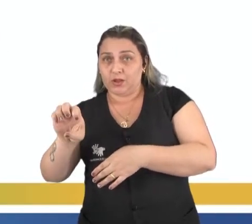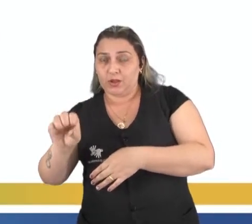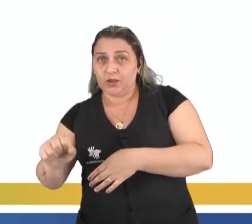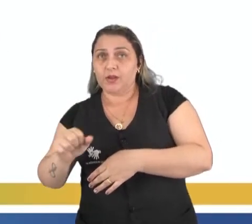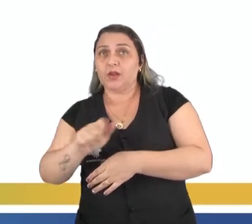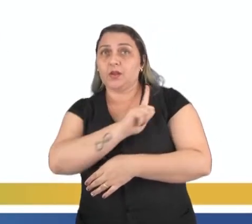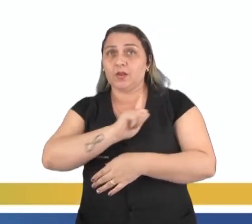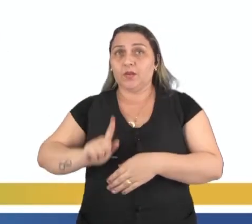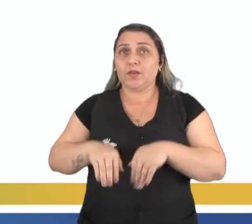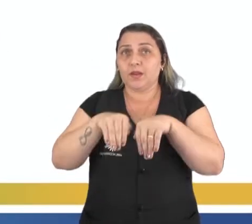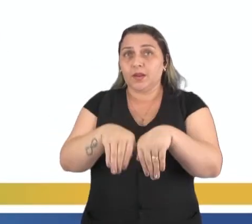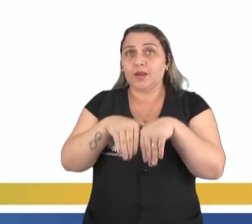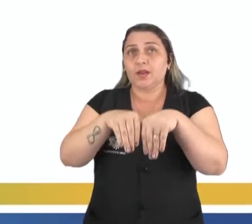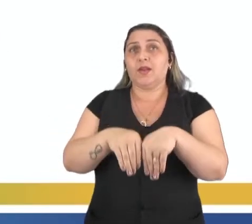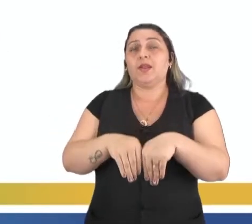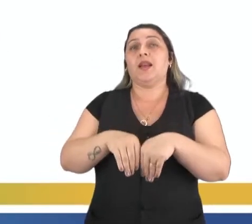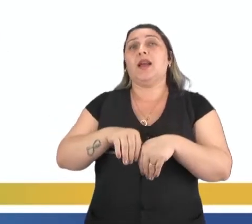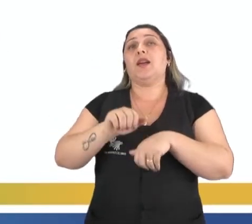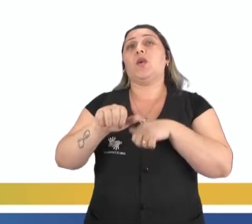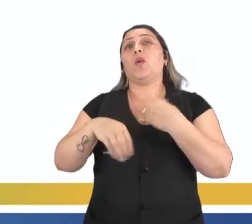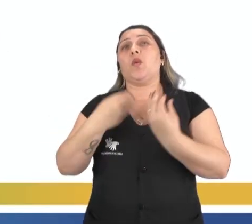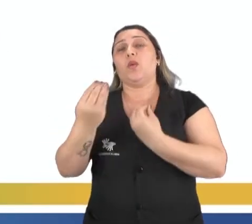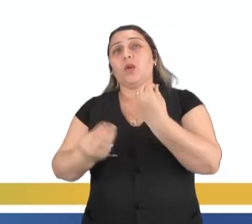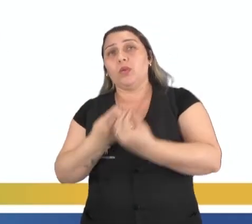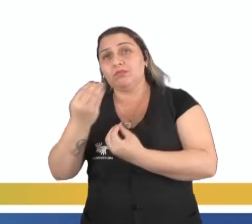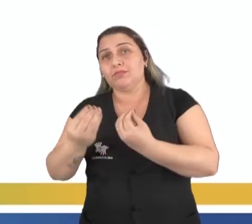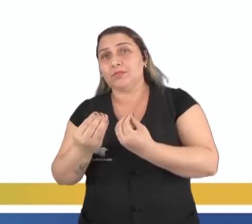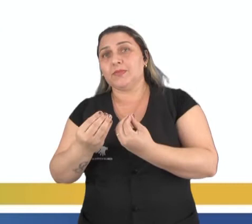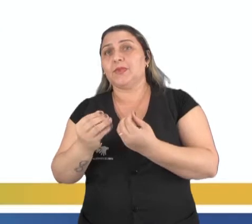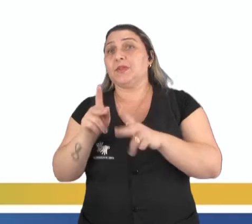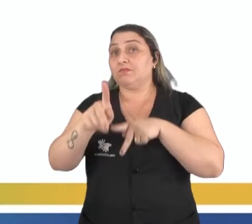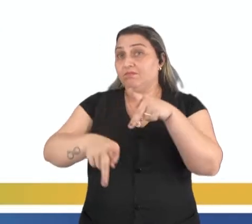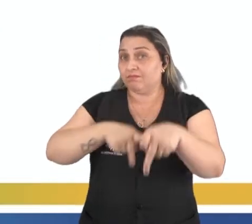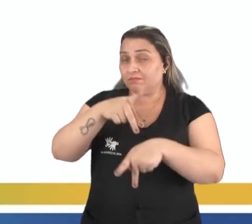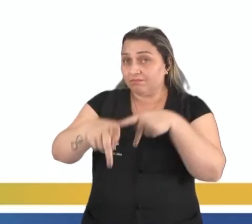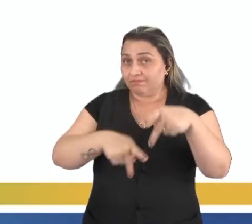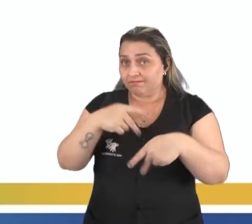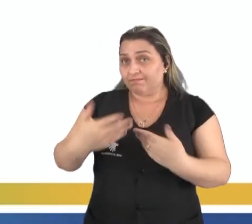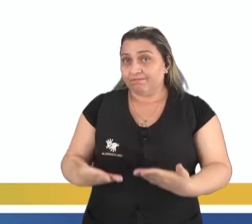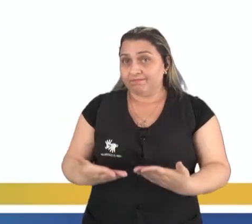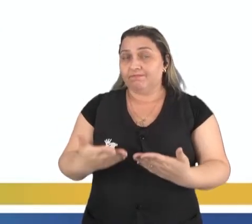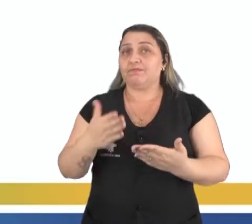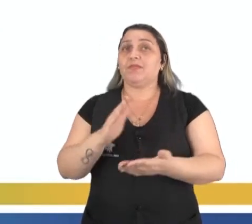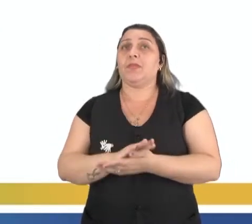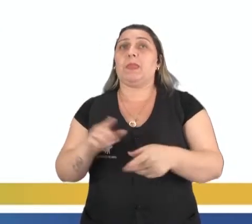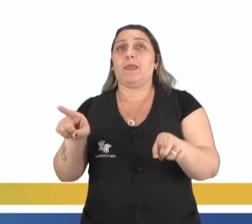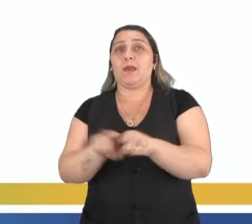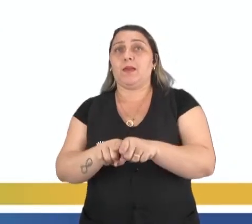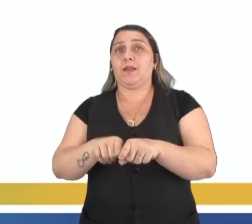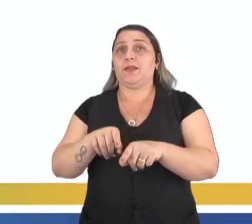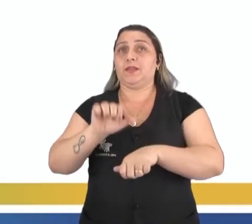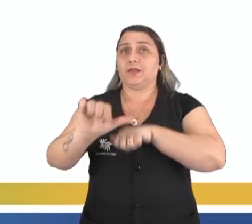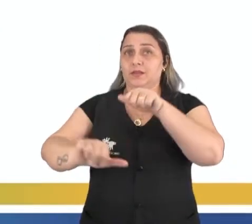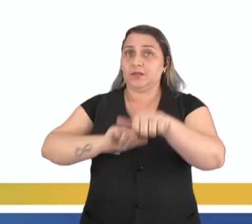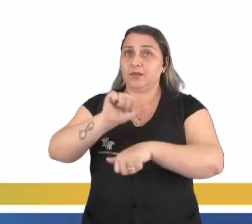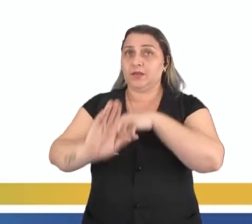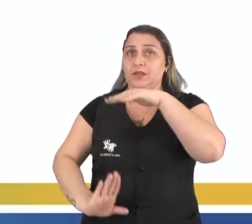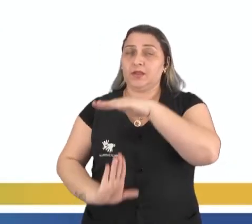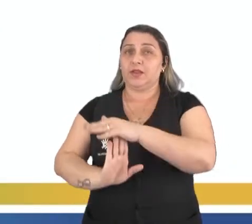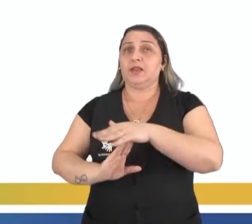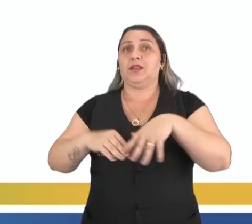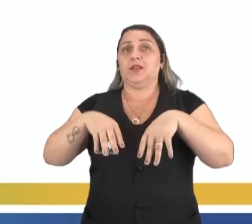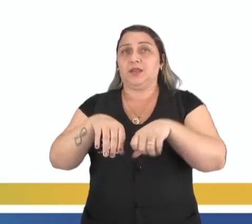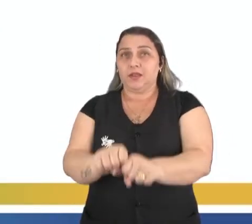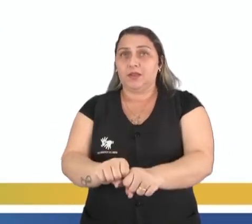ao governo australiano. Como lidar com esses povos aborígenes? E também em relação às